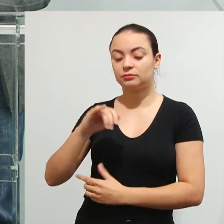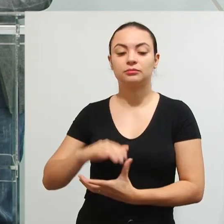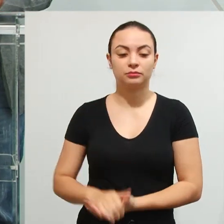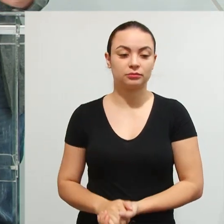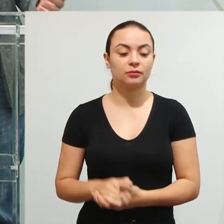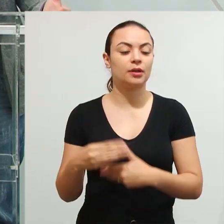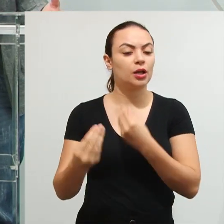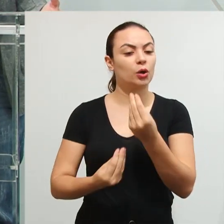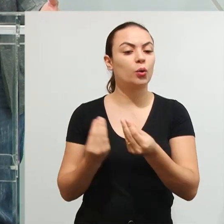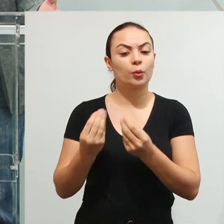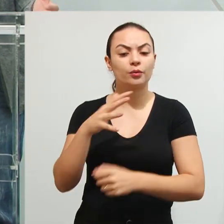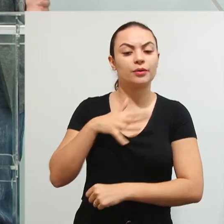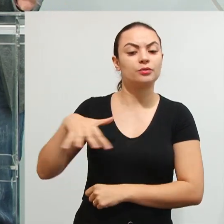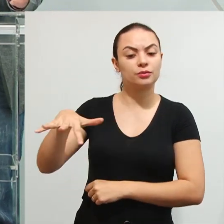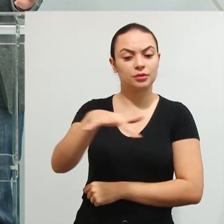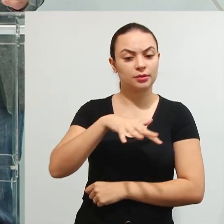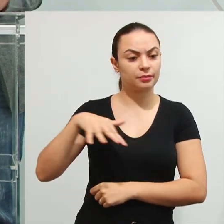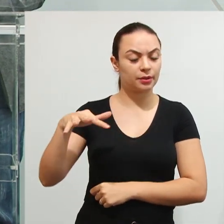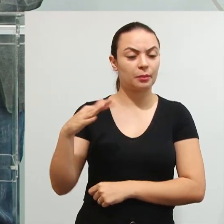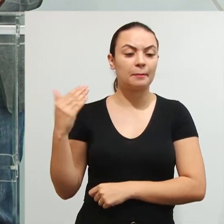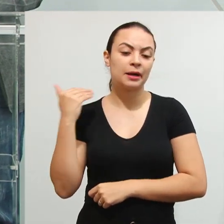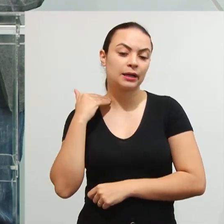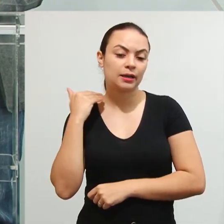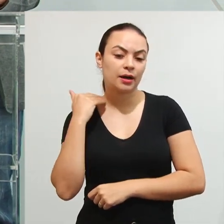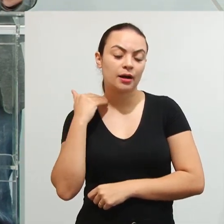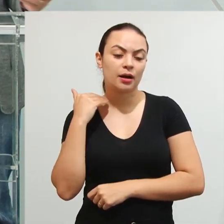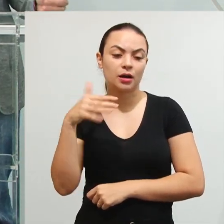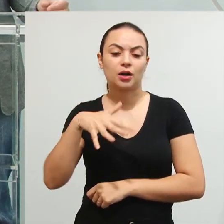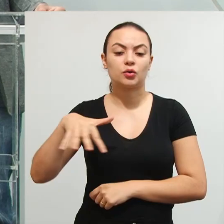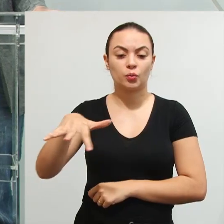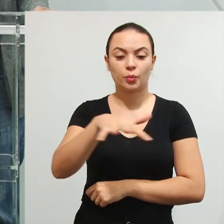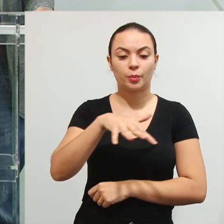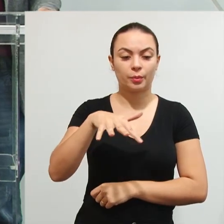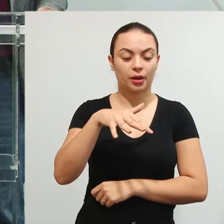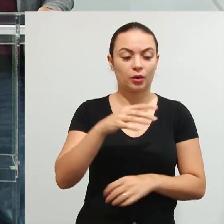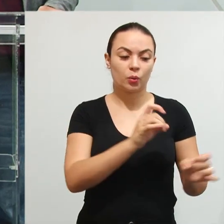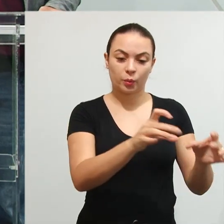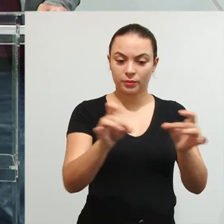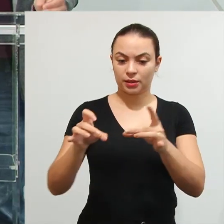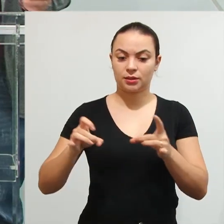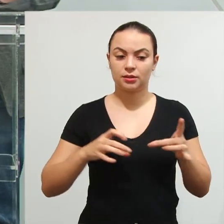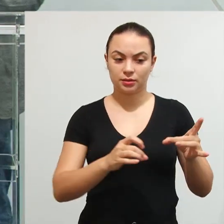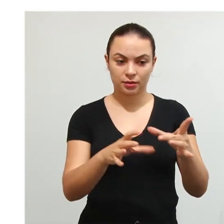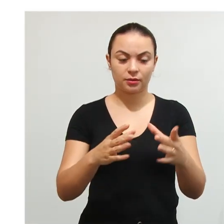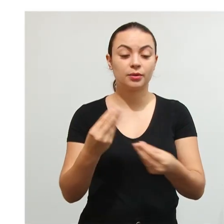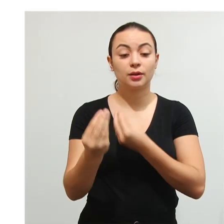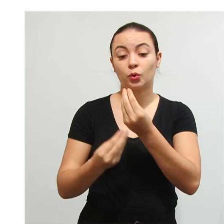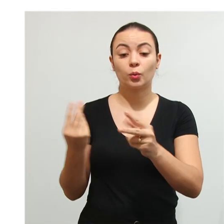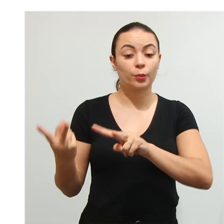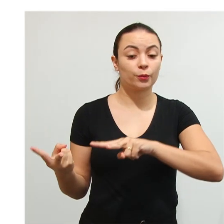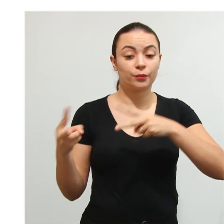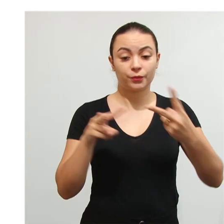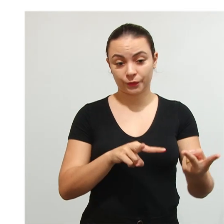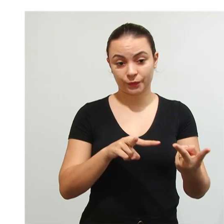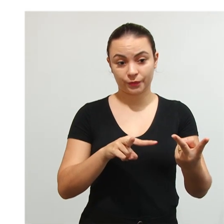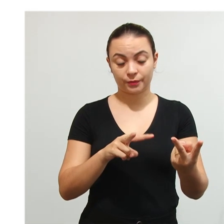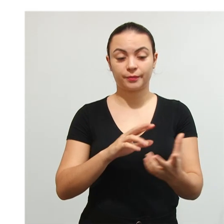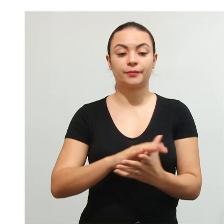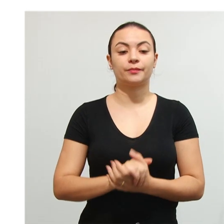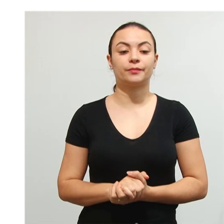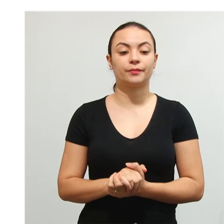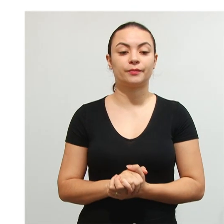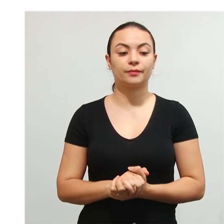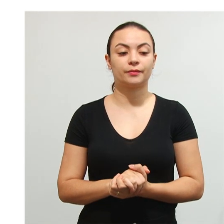bancário no meio comercial e entender por exemplo como realizar a conversão entre taxas Então como objetivos para aula